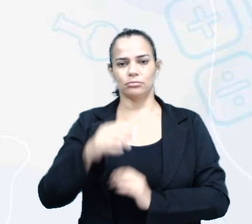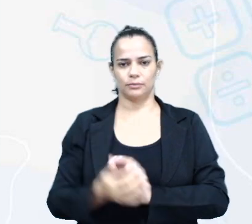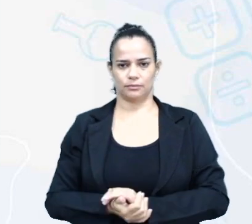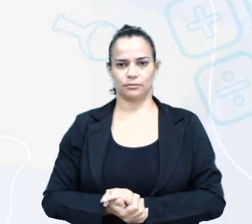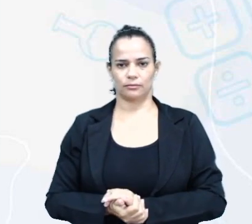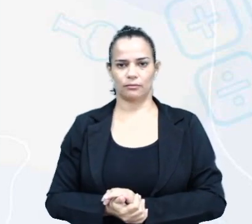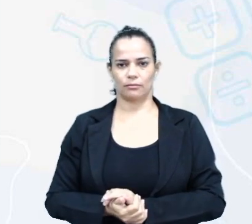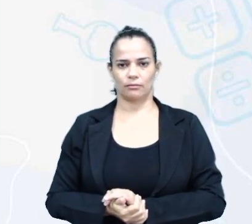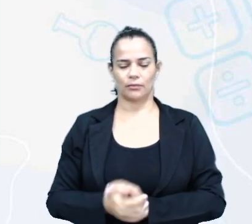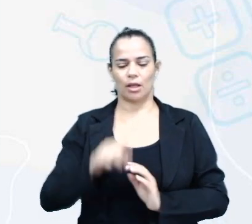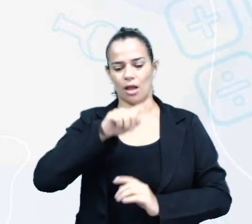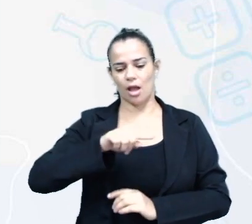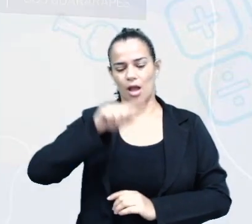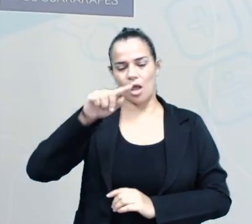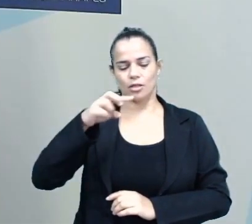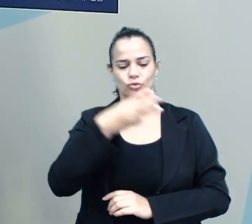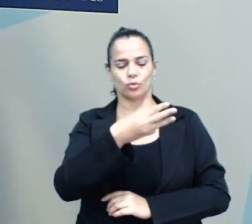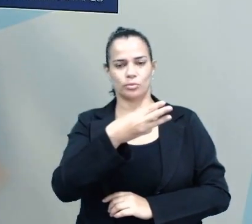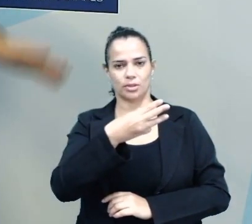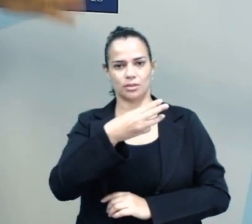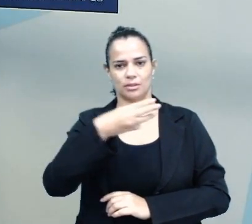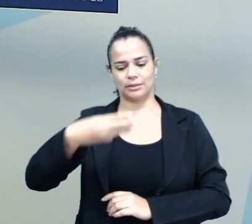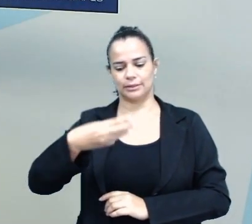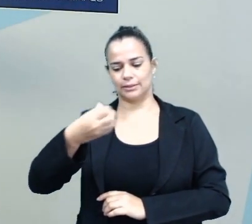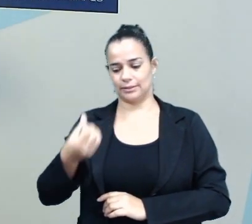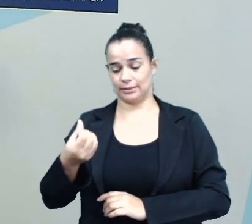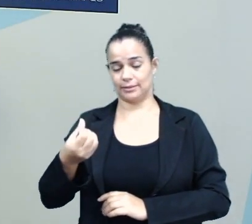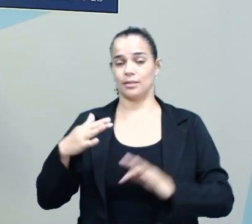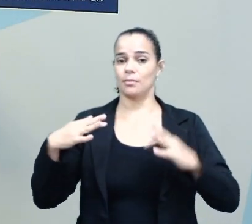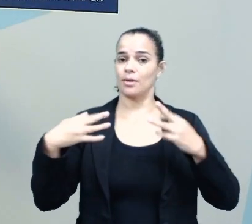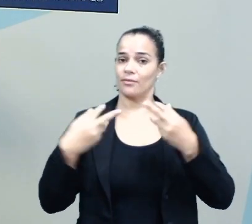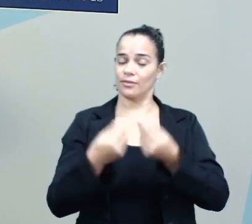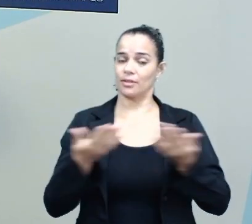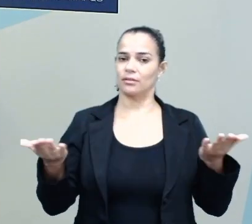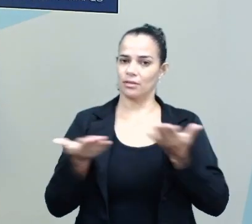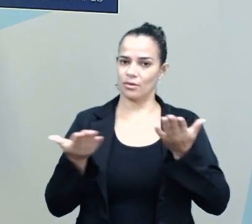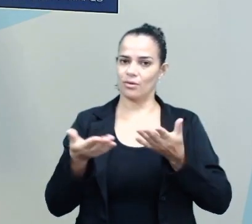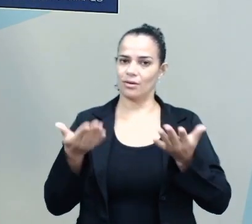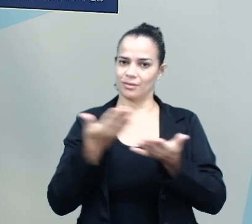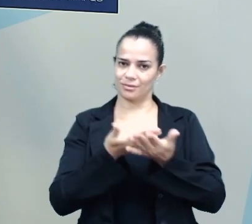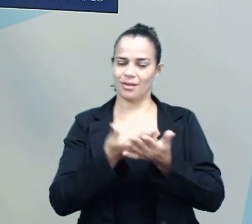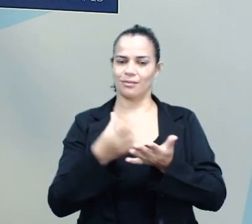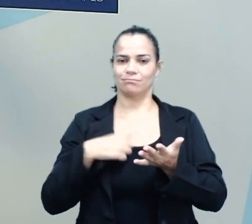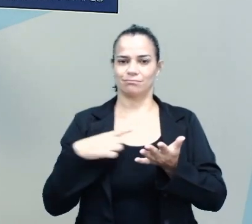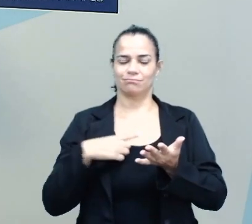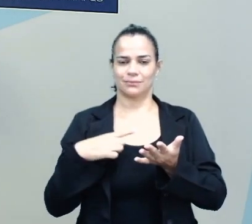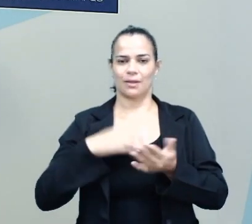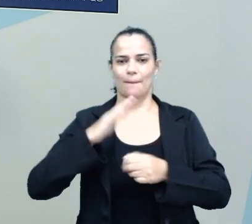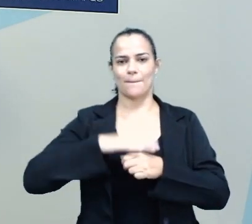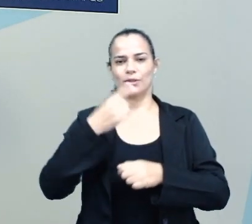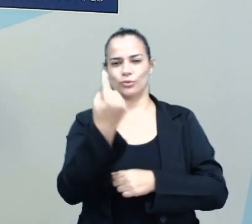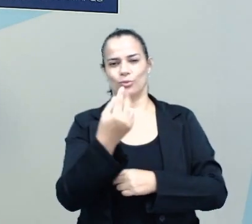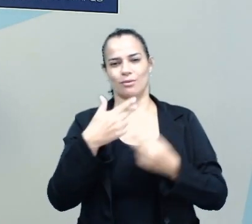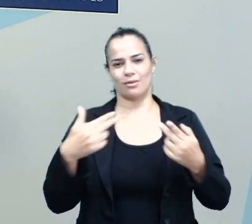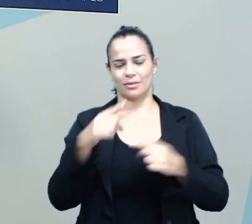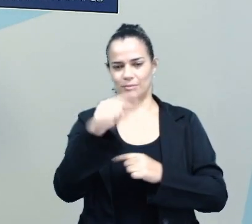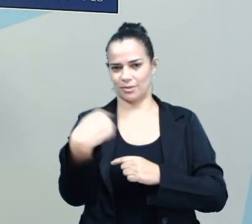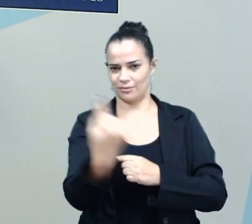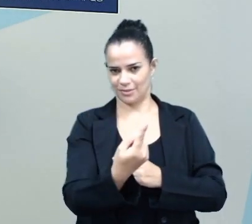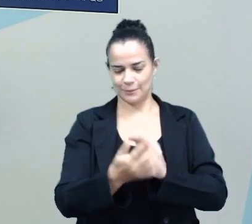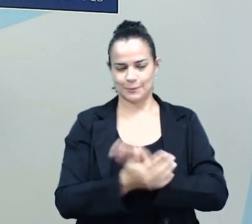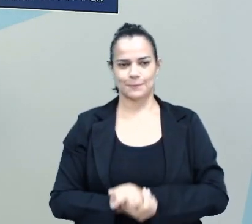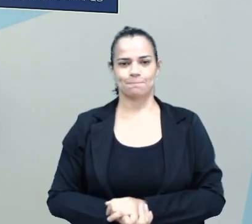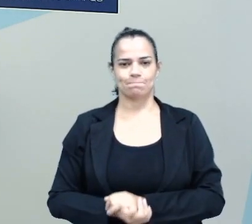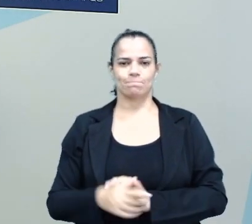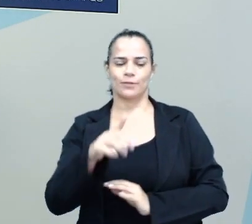de 36. Beleza, pessoal? Para finalizar mesmo essa aula aqui, ainda tenho mais uma coisinha para você